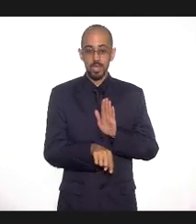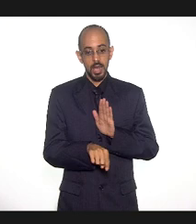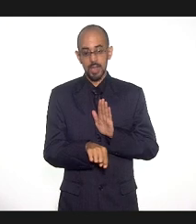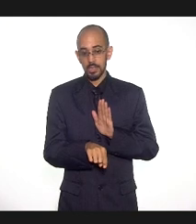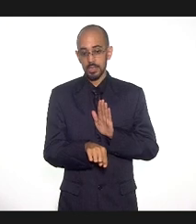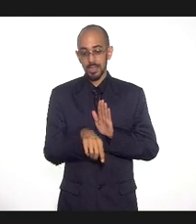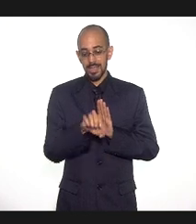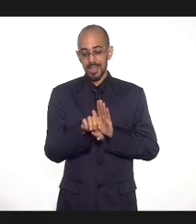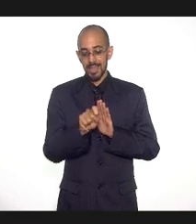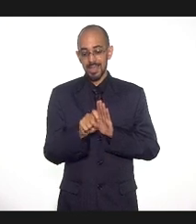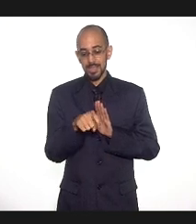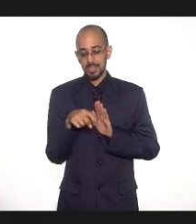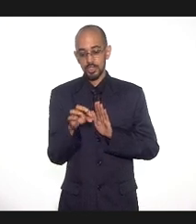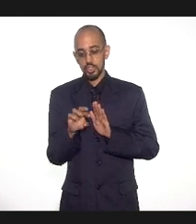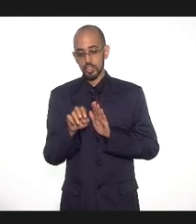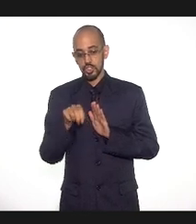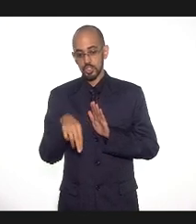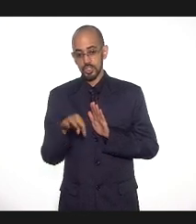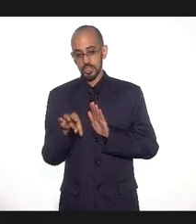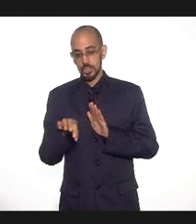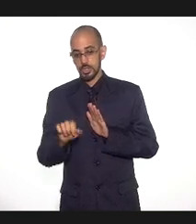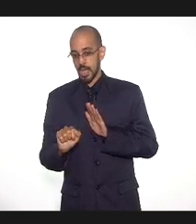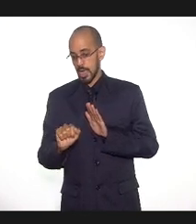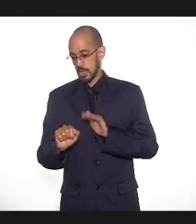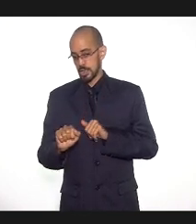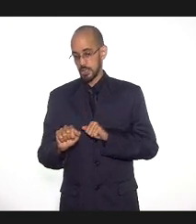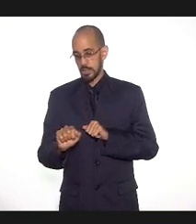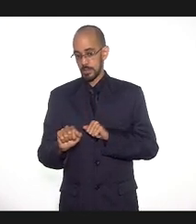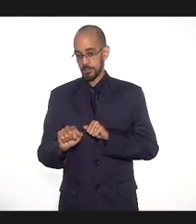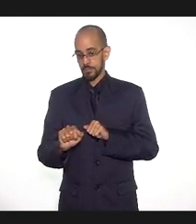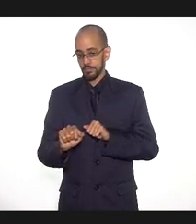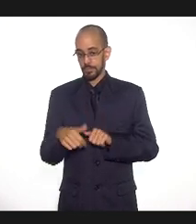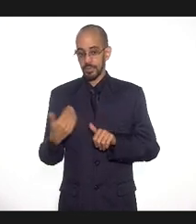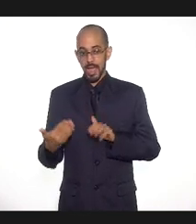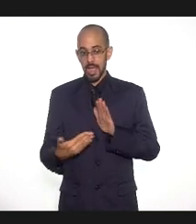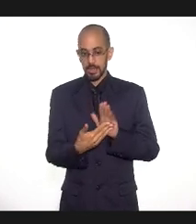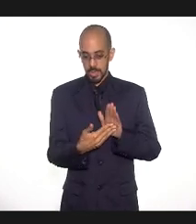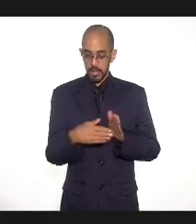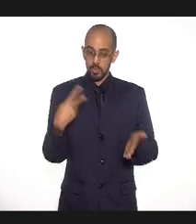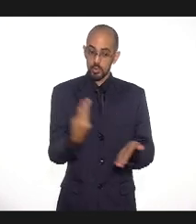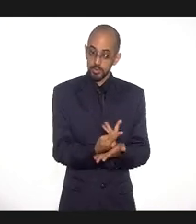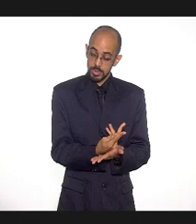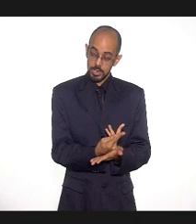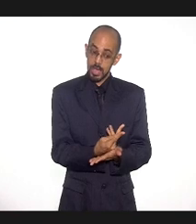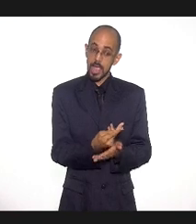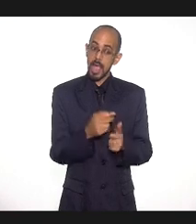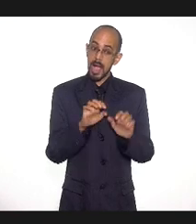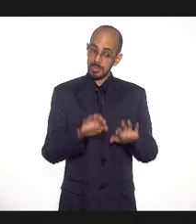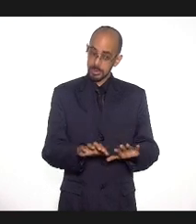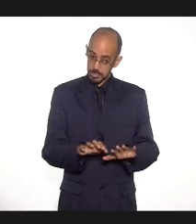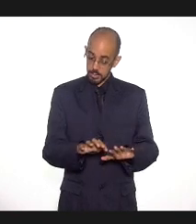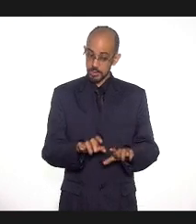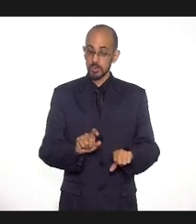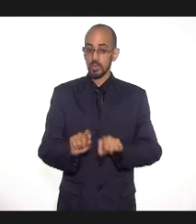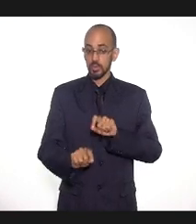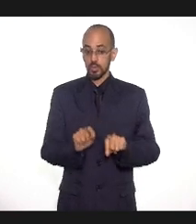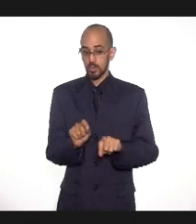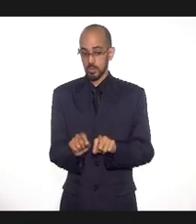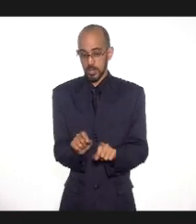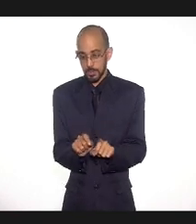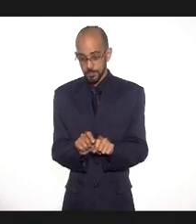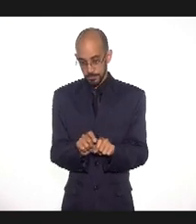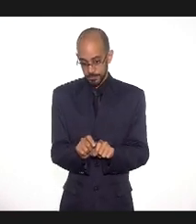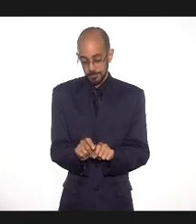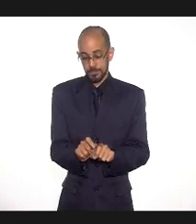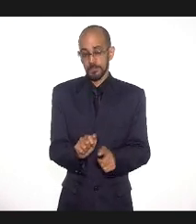está extinta. Enquanto não houver isso, e foi no fim até o que o Lispaul propôs, enquanto não houver isso, eu acho